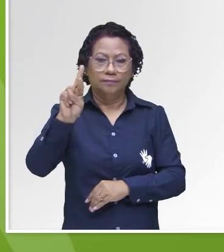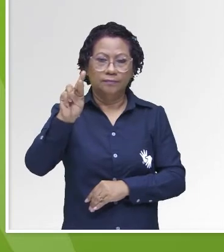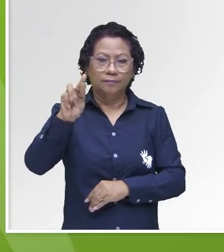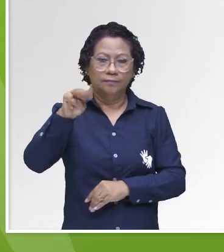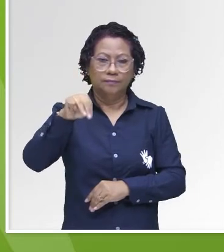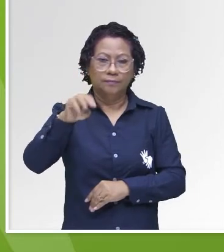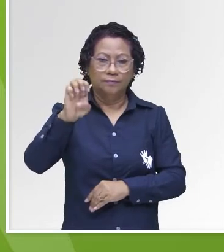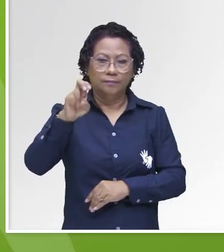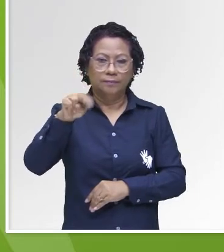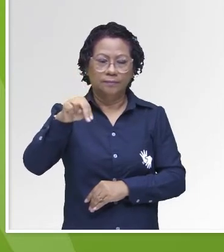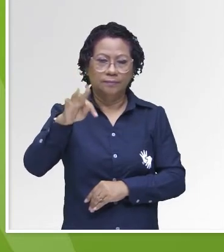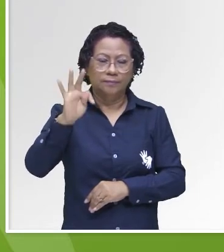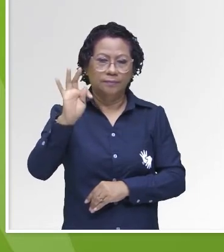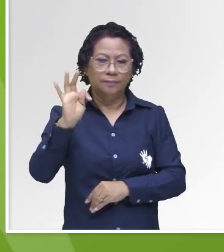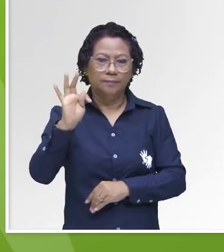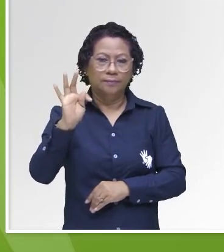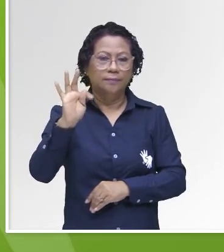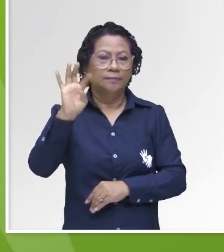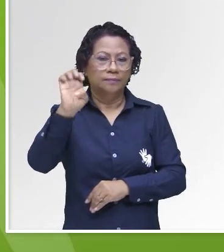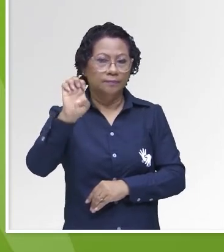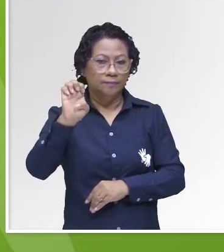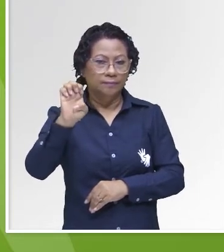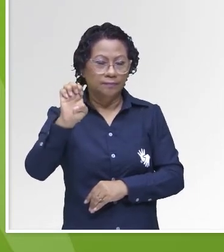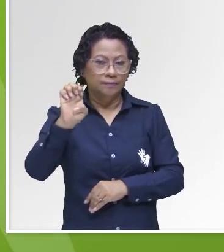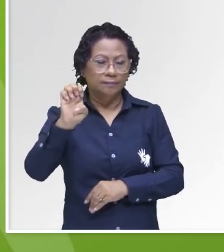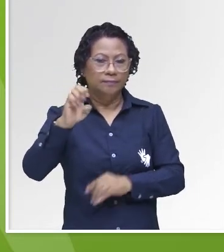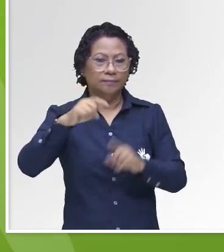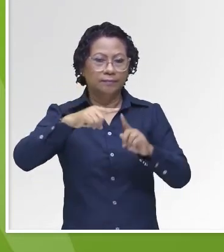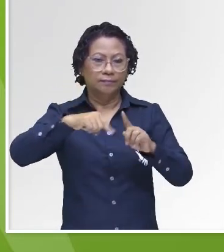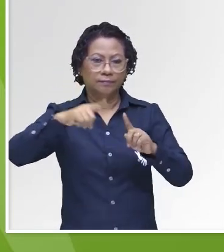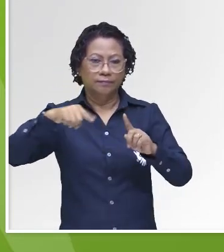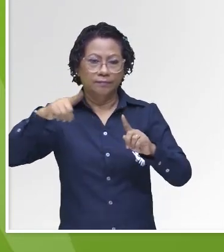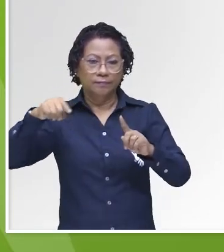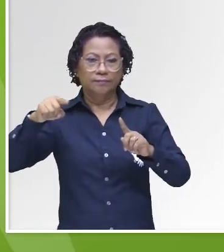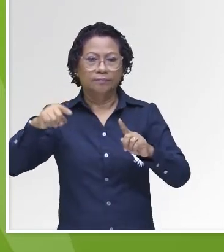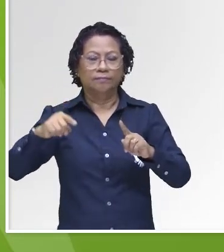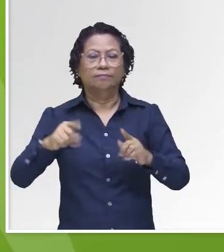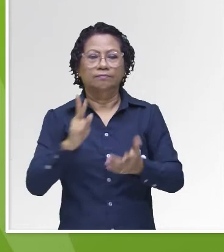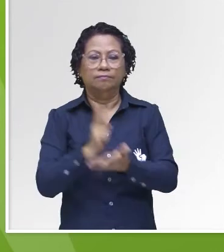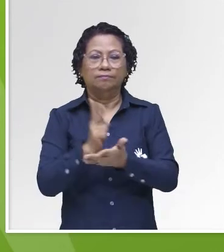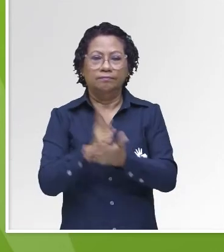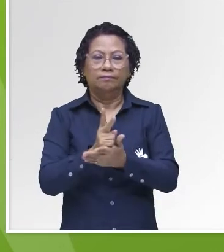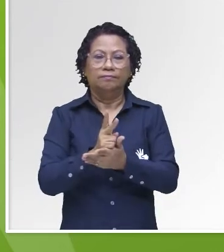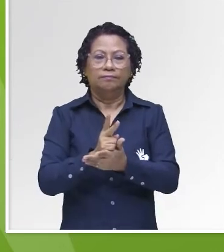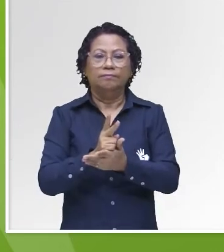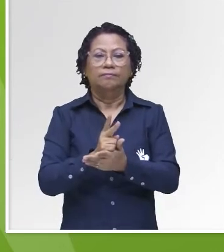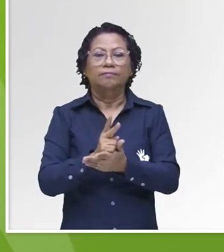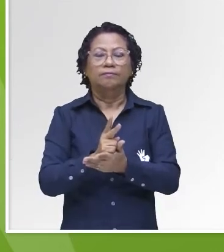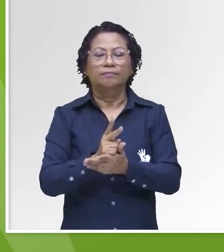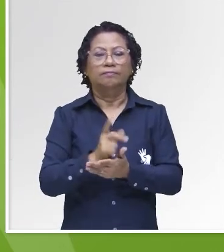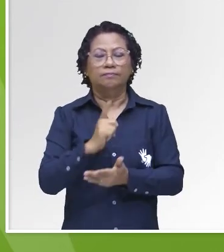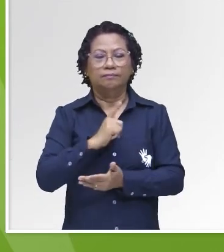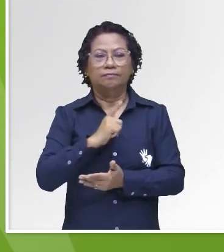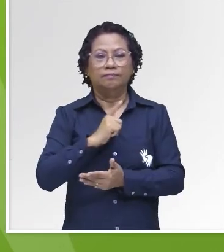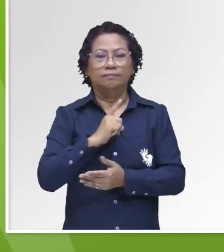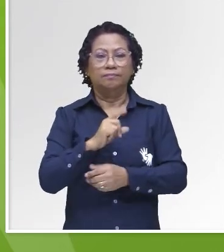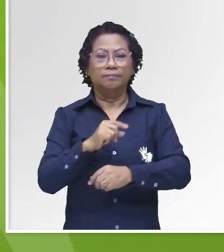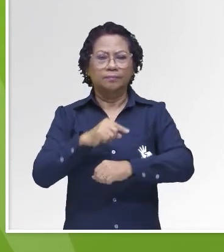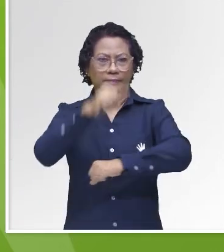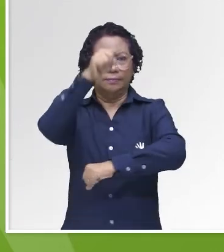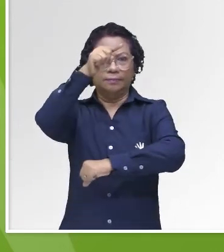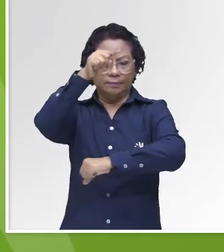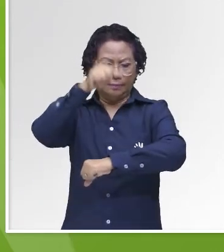sob aceleração gravitacional, que é constante. Bom, mas vamos verificar como